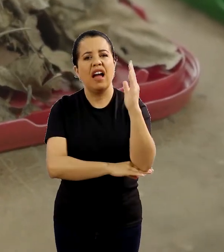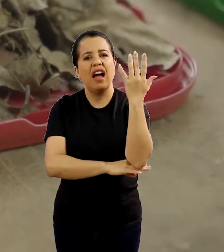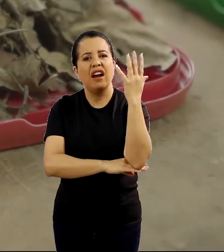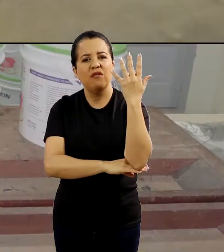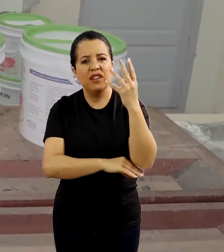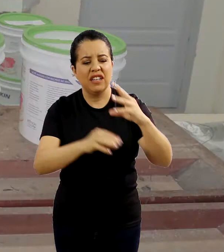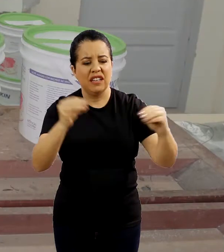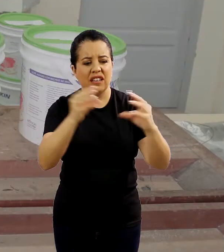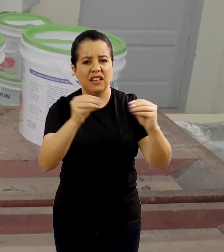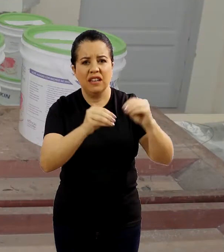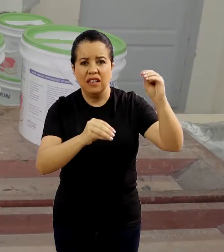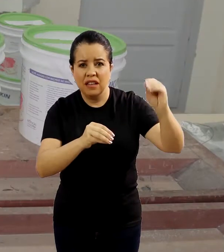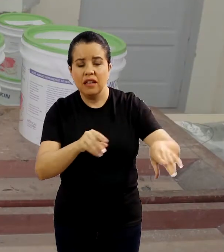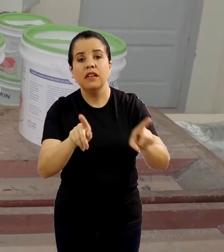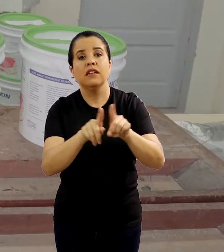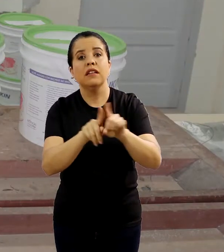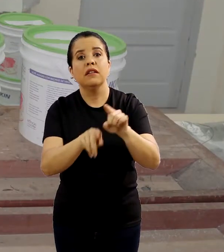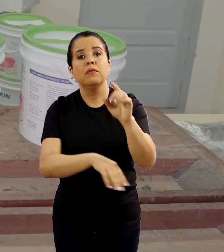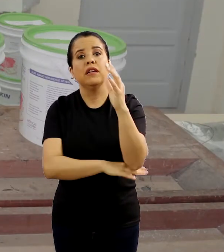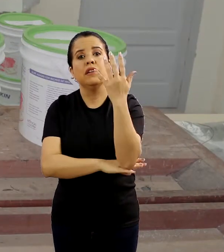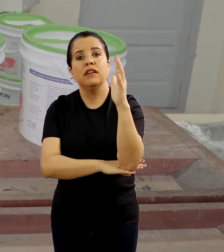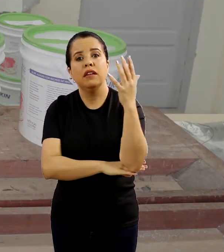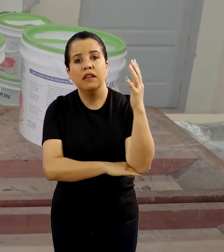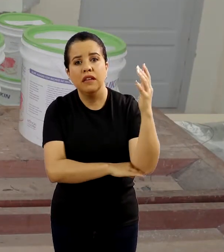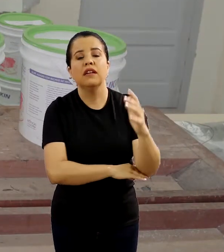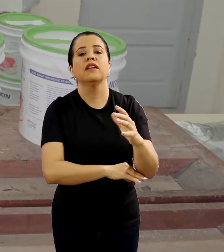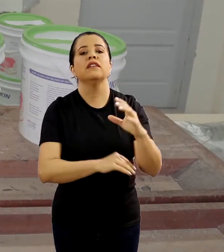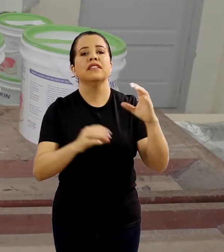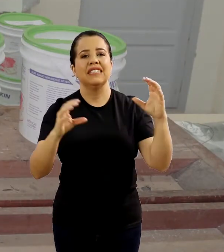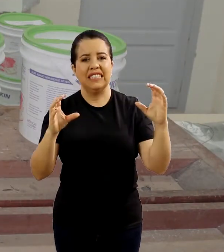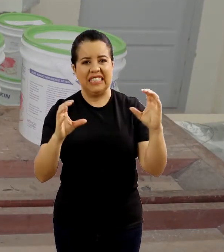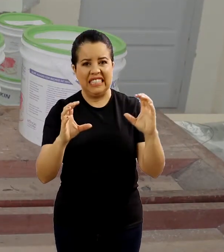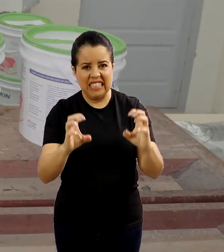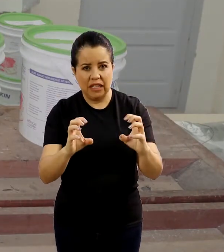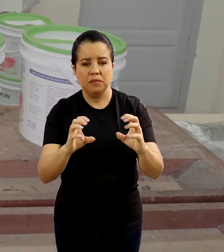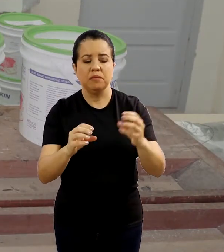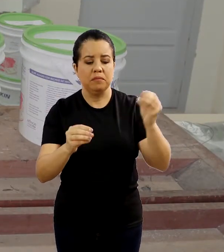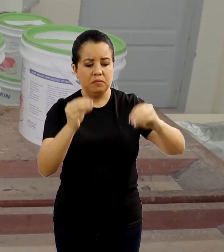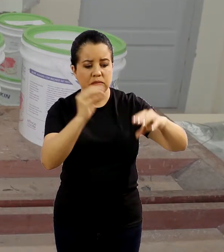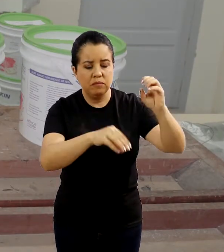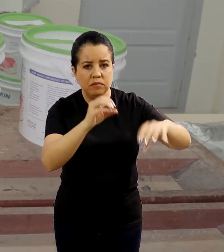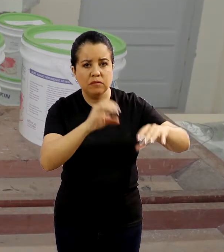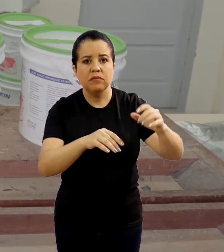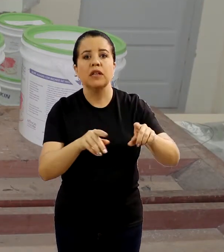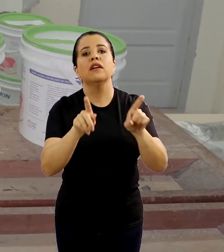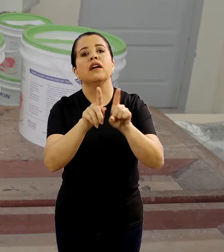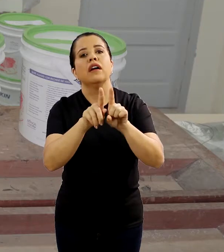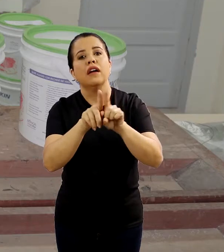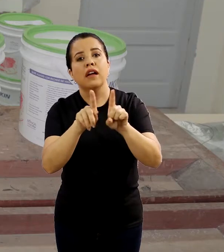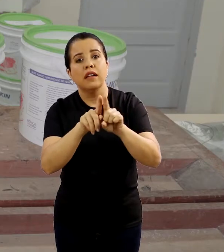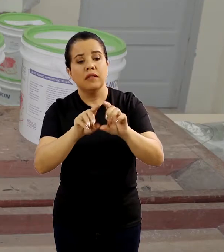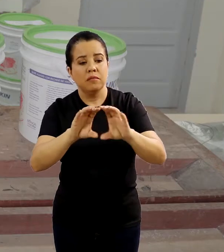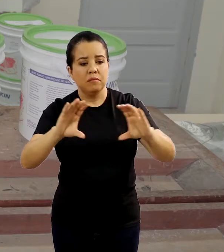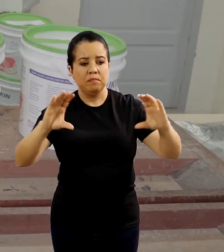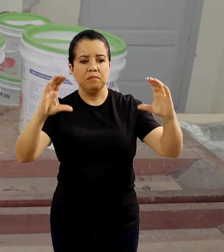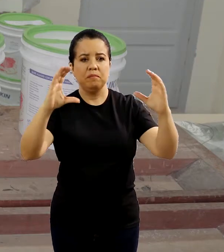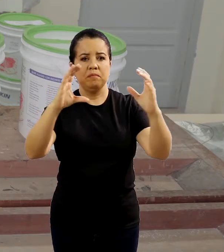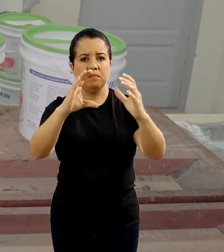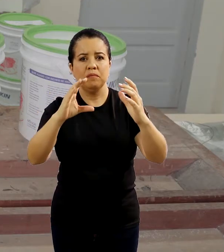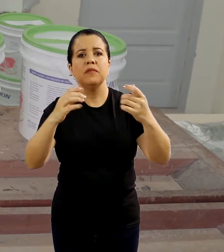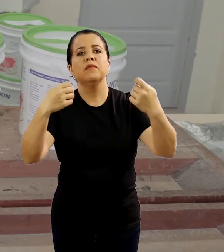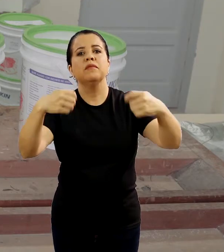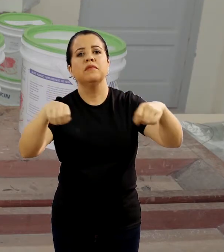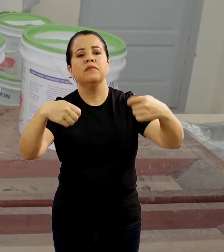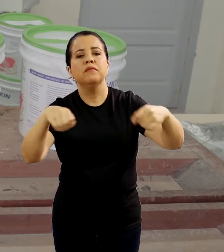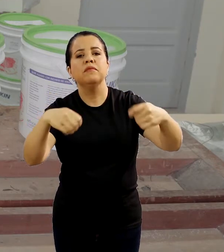ela é importante, deve ser colocada de uma forma equilibrada para a gente manter uma quantidade de carbono aqui dentro para controlar essa